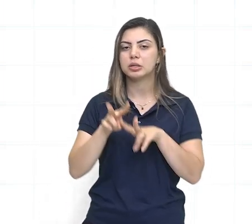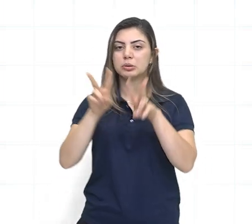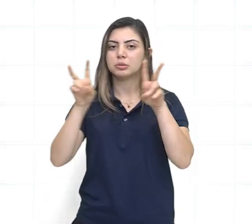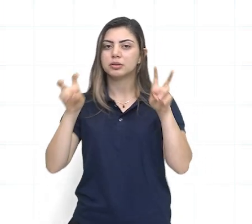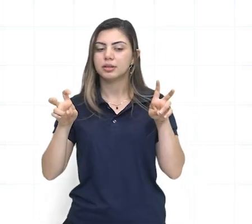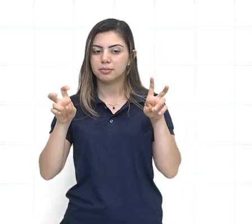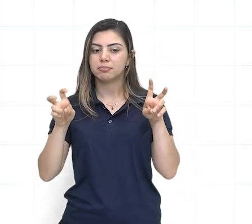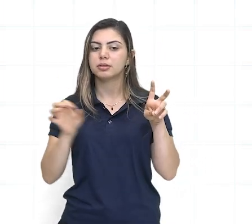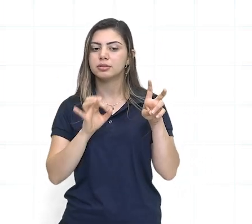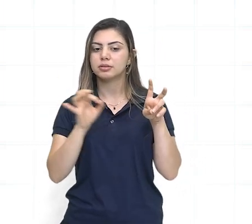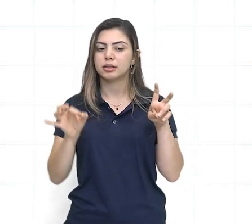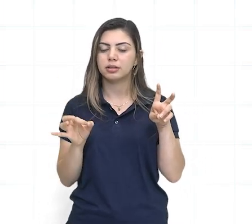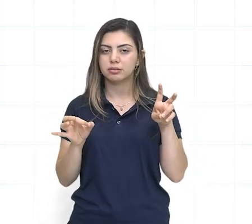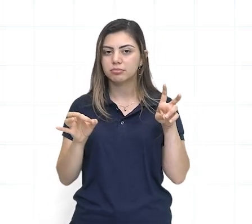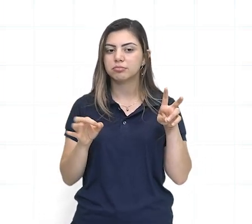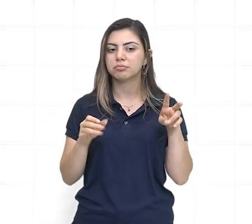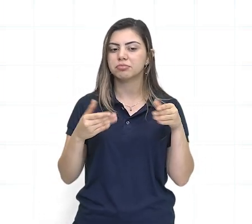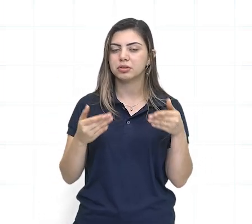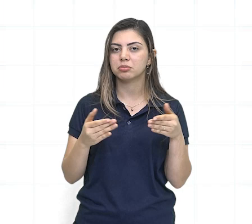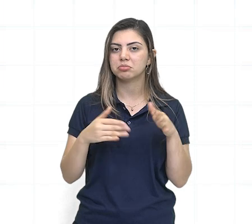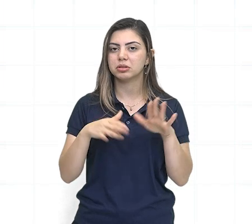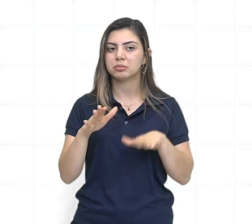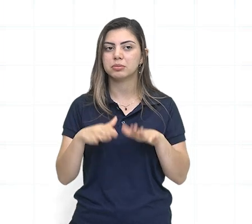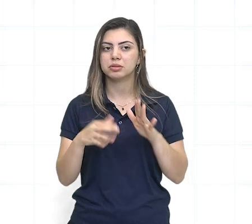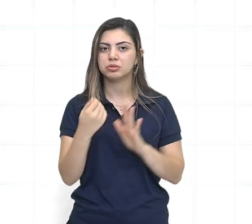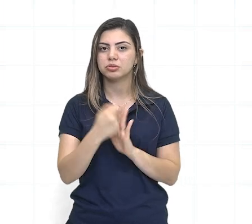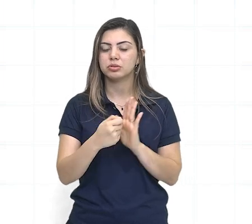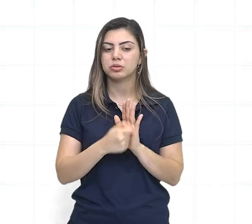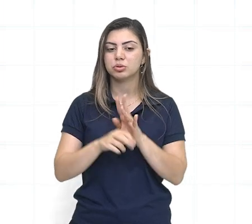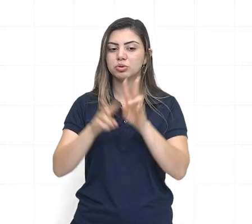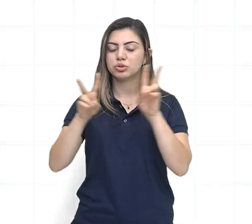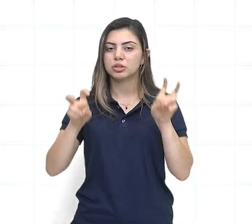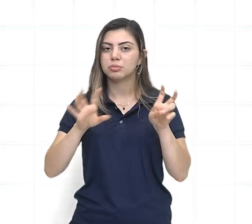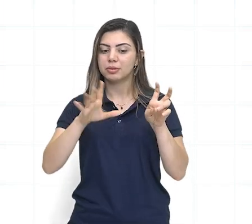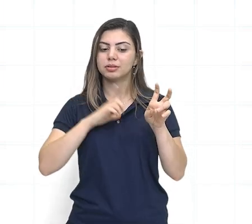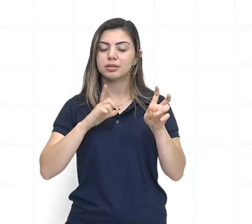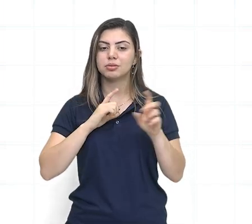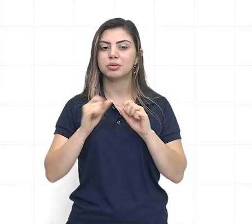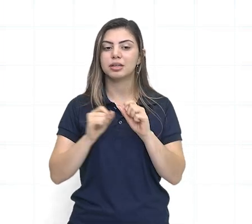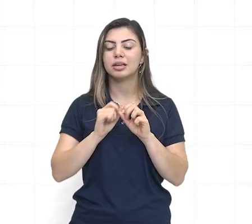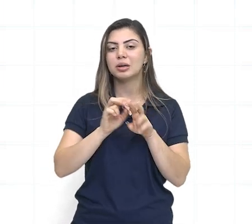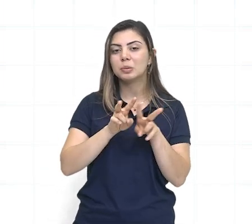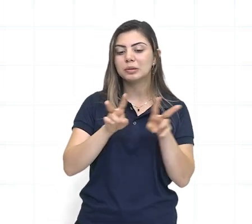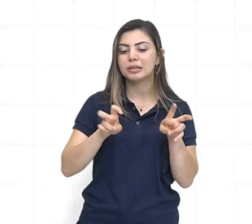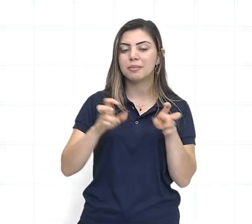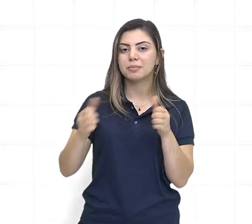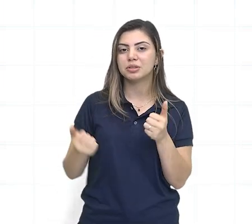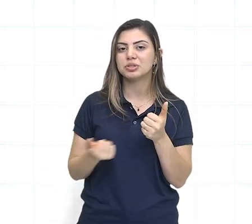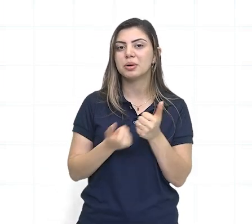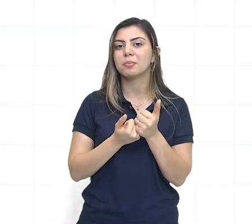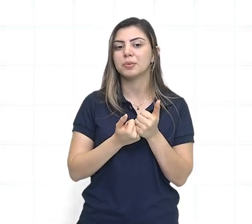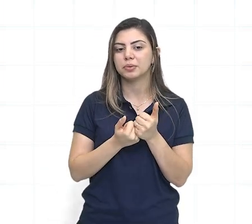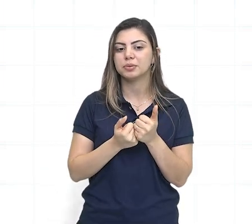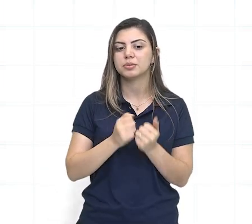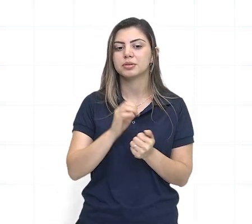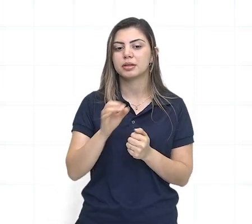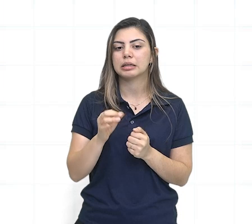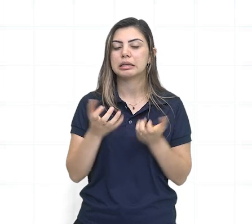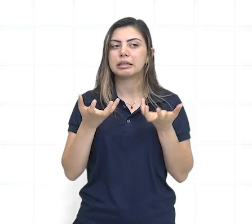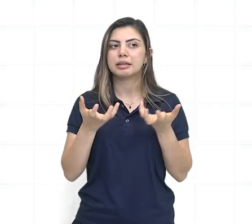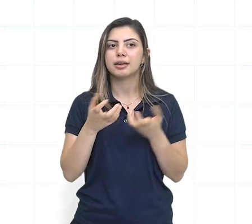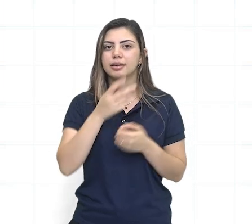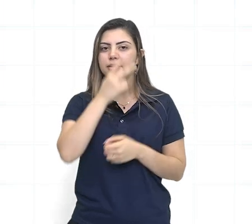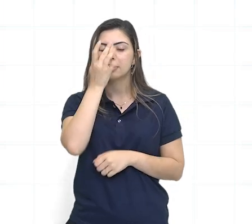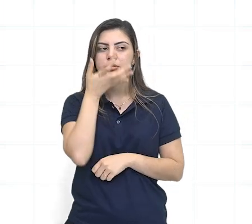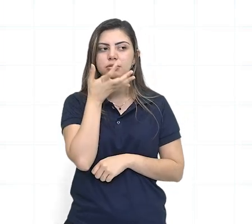dependendo do que foi escrito lá, eu vou pegar um título que chame assim, bastante atenção,